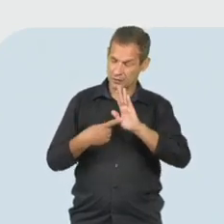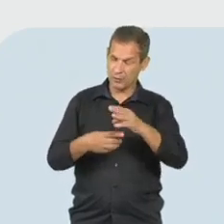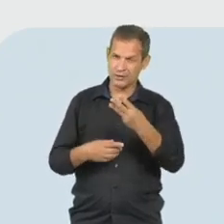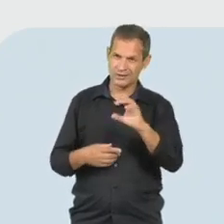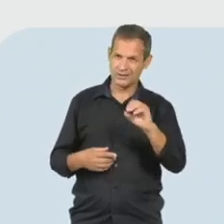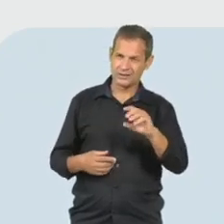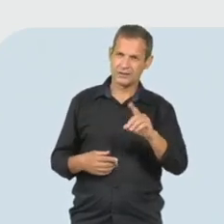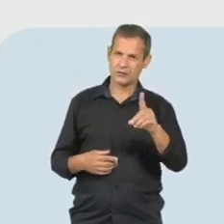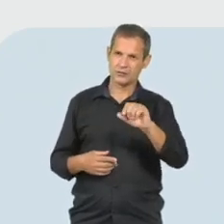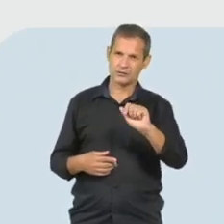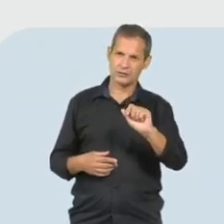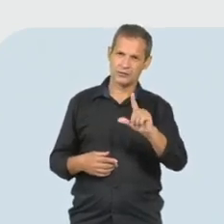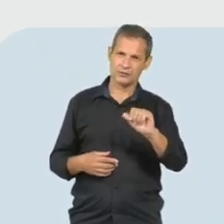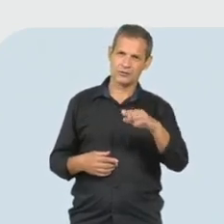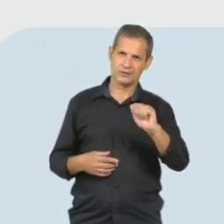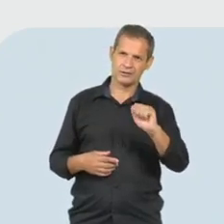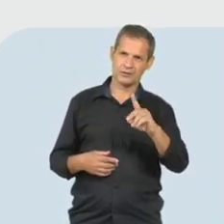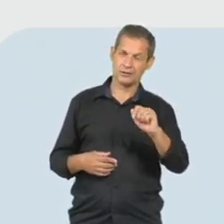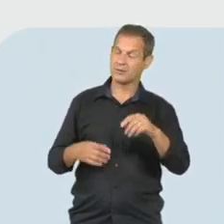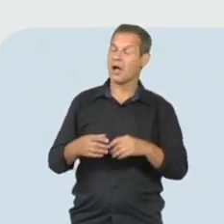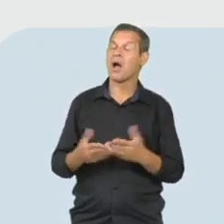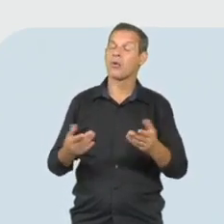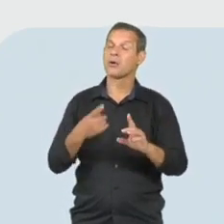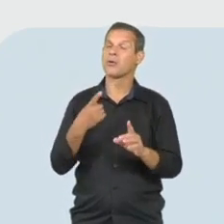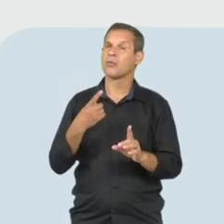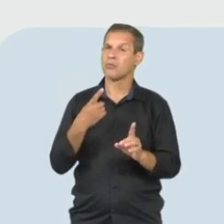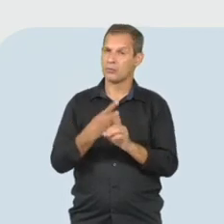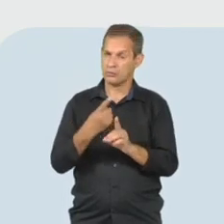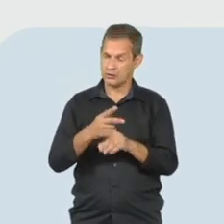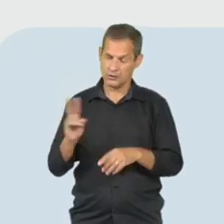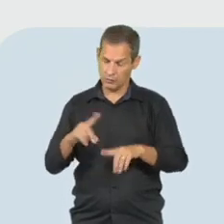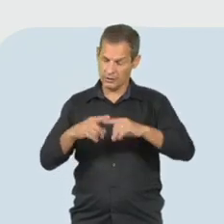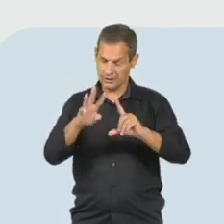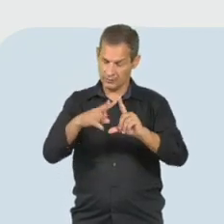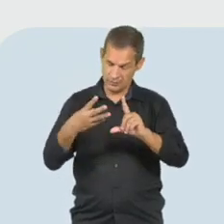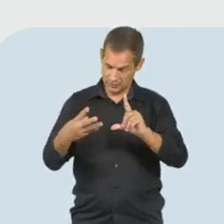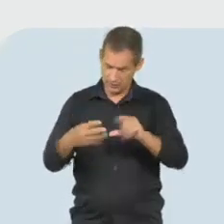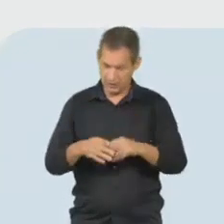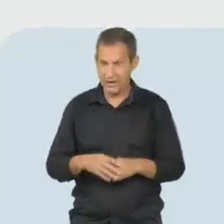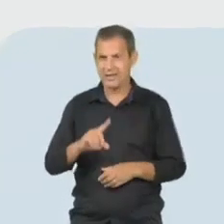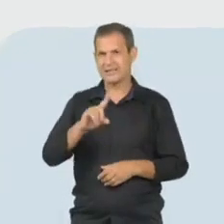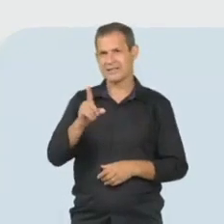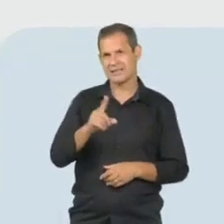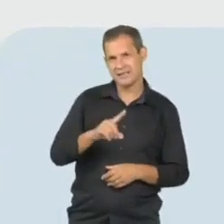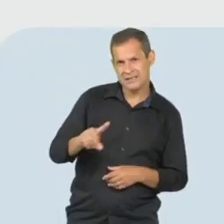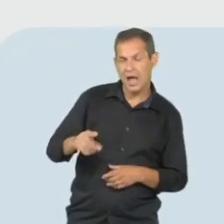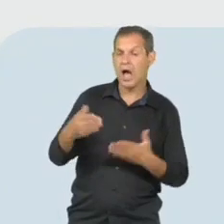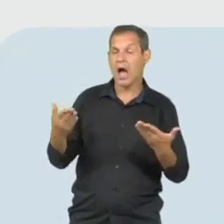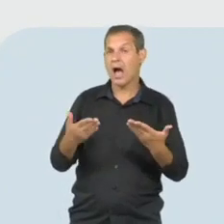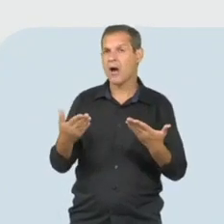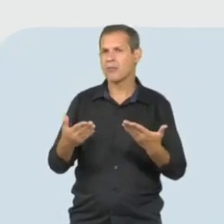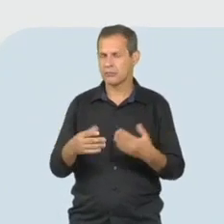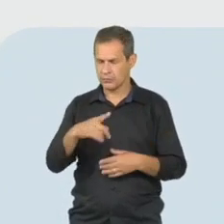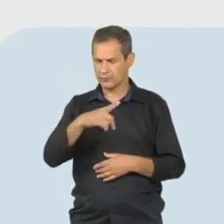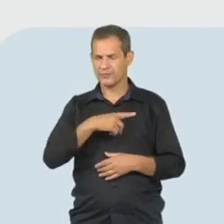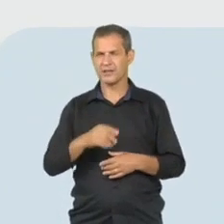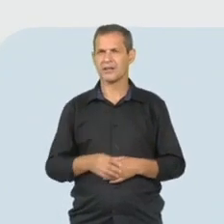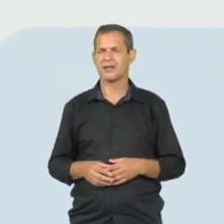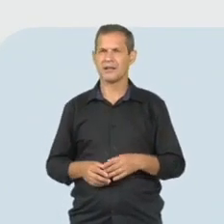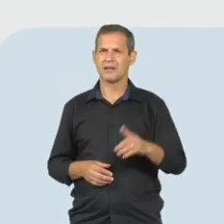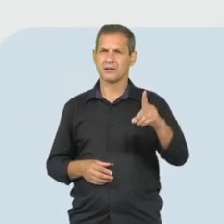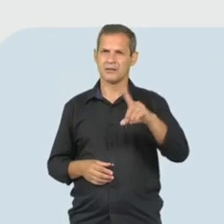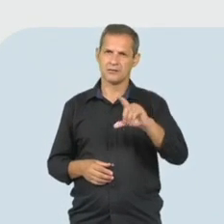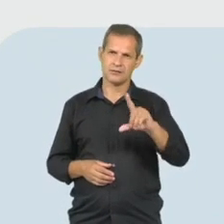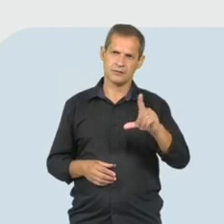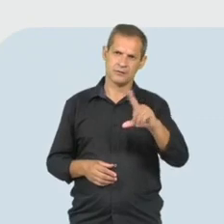Z lambda eu não sabia quanto é que era, agora eu já encontrei, através da minha tabela aqui, ó, tabela Z. Agora eu venho aqui e coloco o Z lambda,